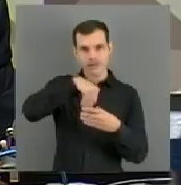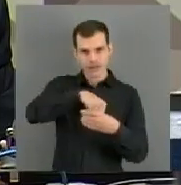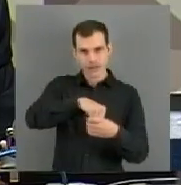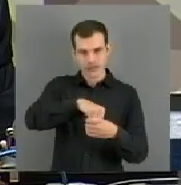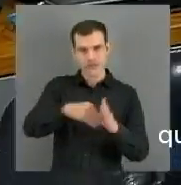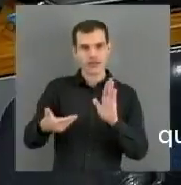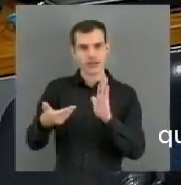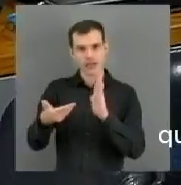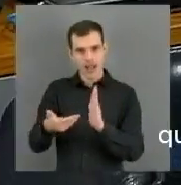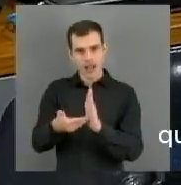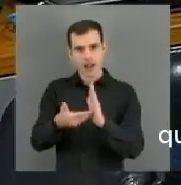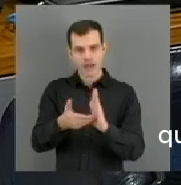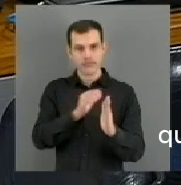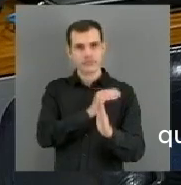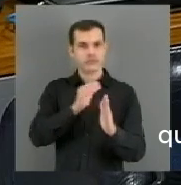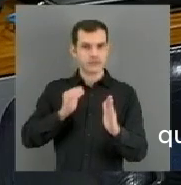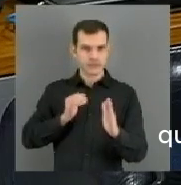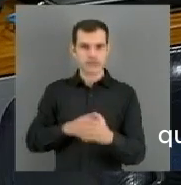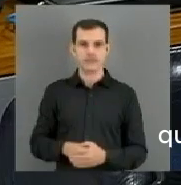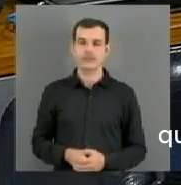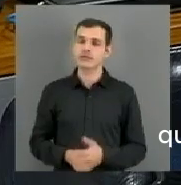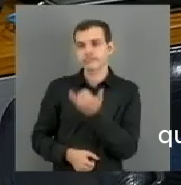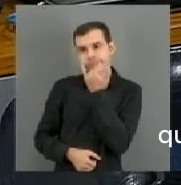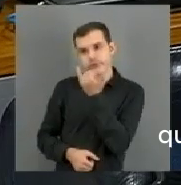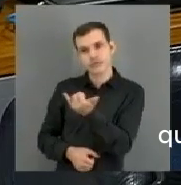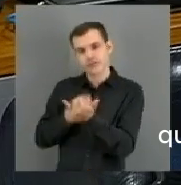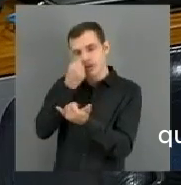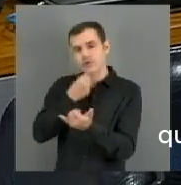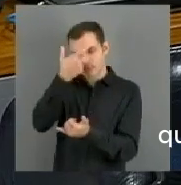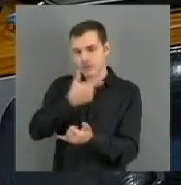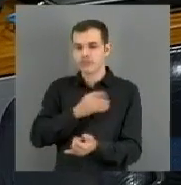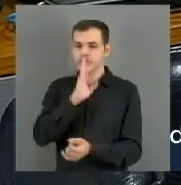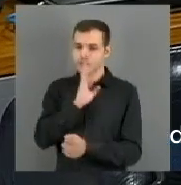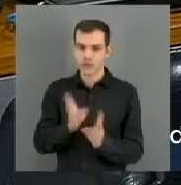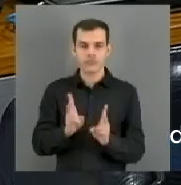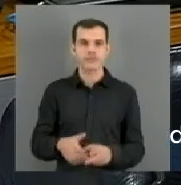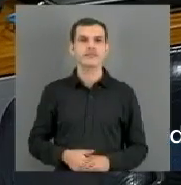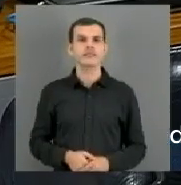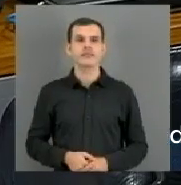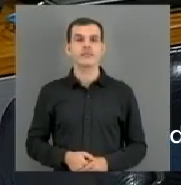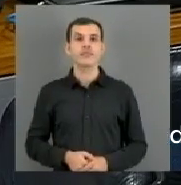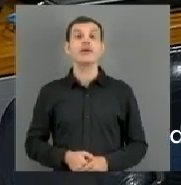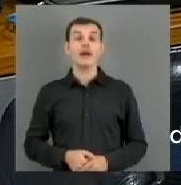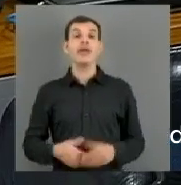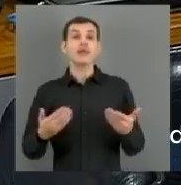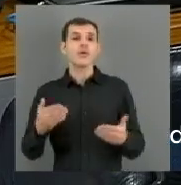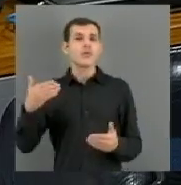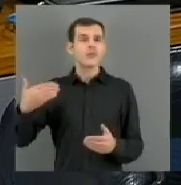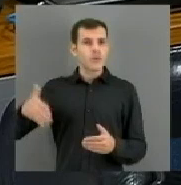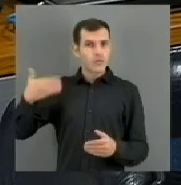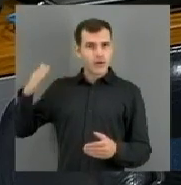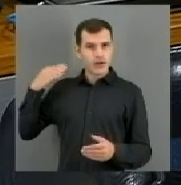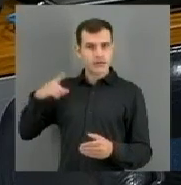silêncio. Quando, onde e como foi feita a abordagem do gabinete do deputado Felipe Carreiras